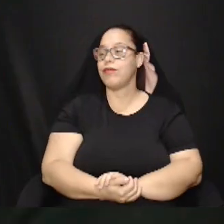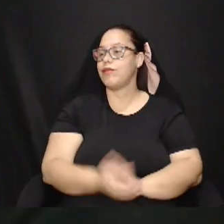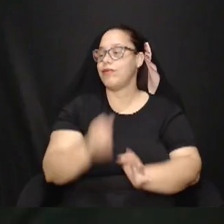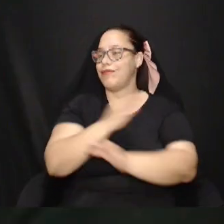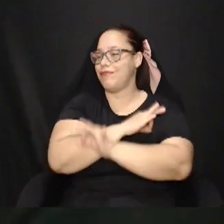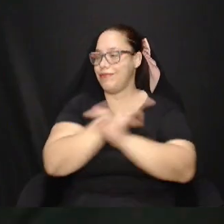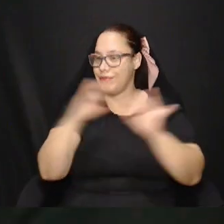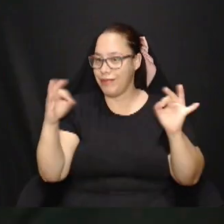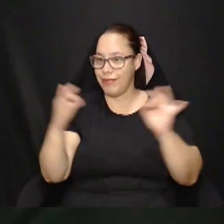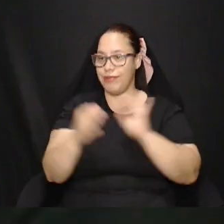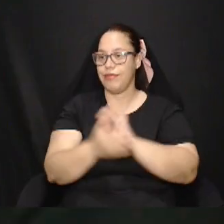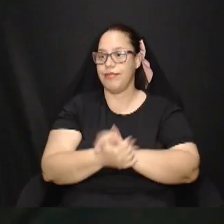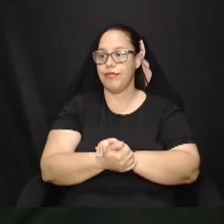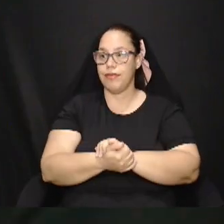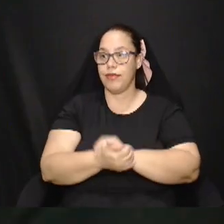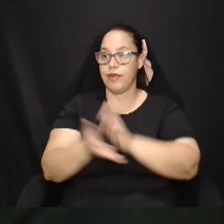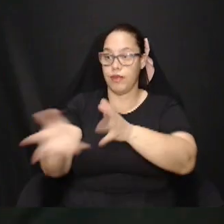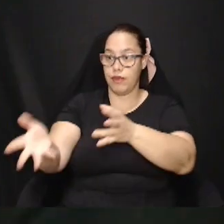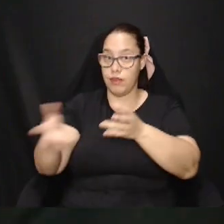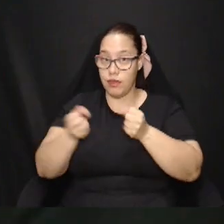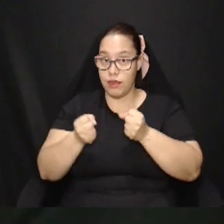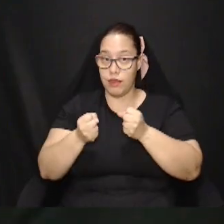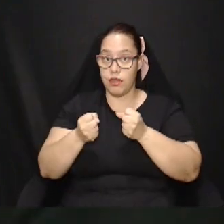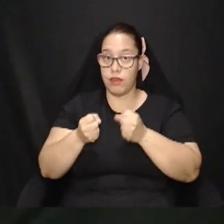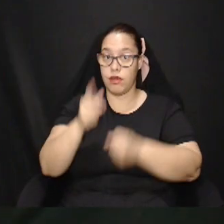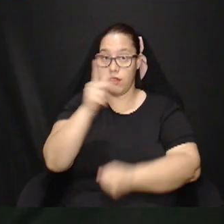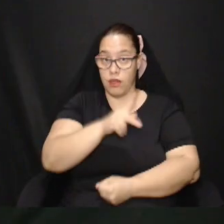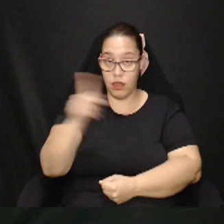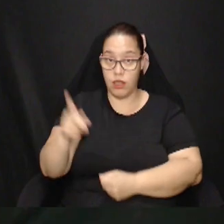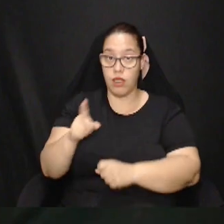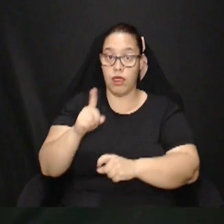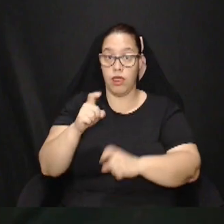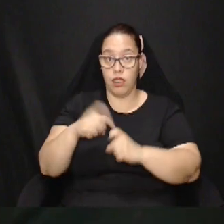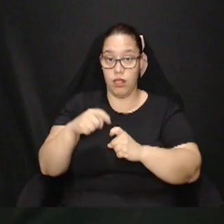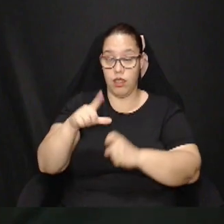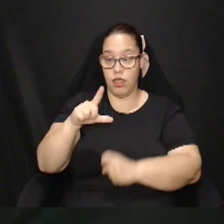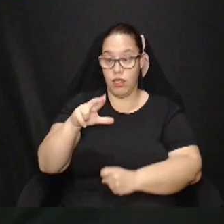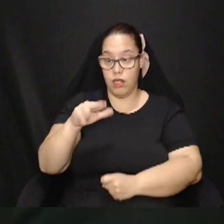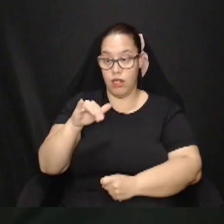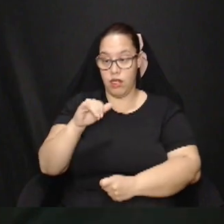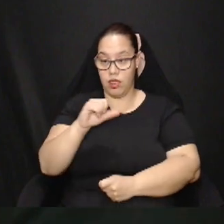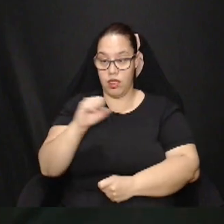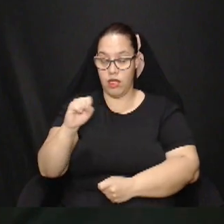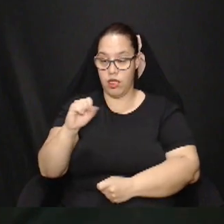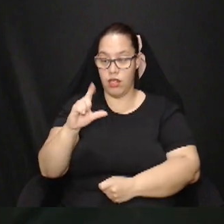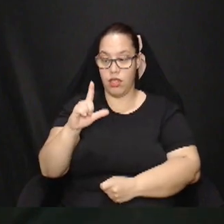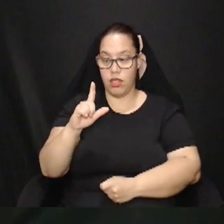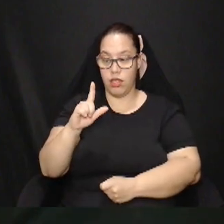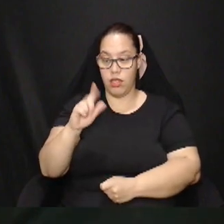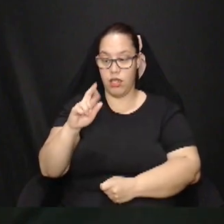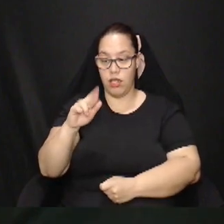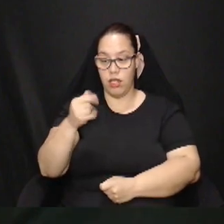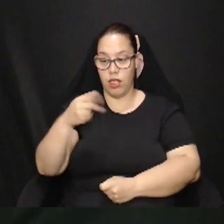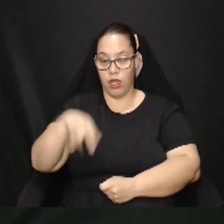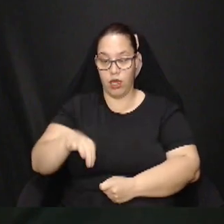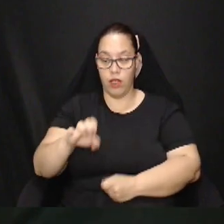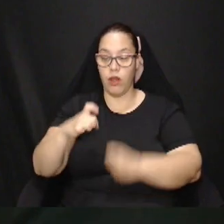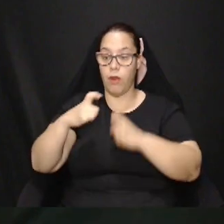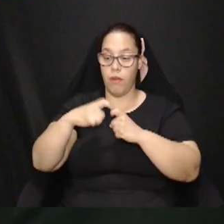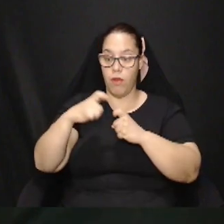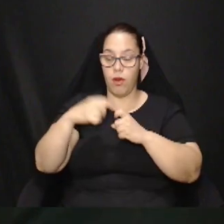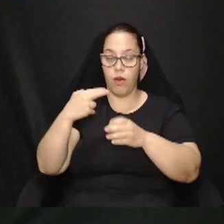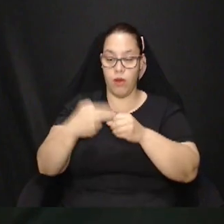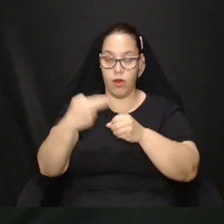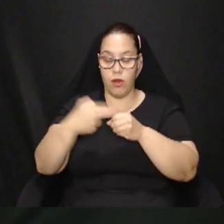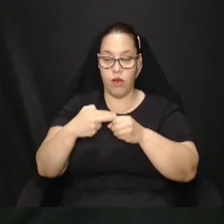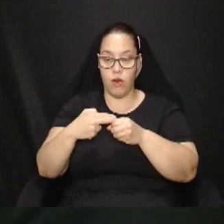a gente dá as boas-vindas ao professor, doutor Luiz Guilhermo Barramondes, professor emérito da Unicamp, ginecologista,